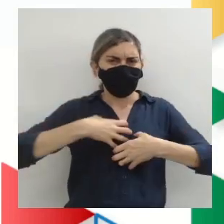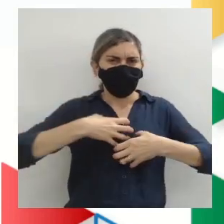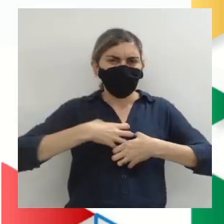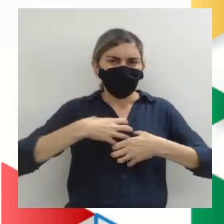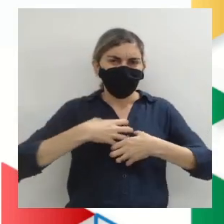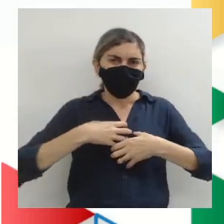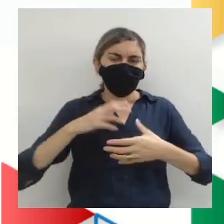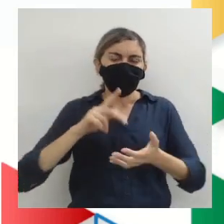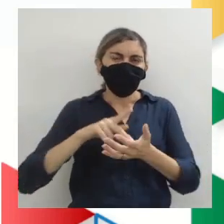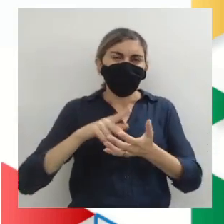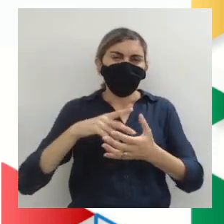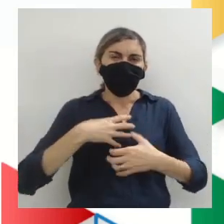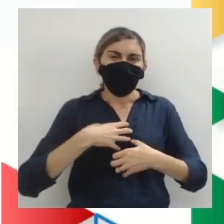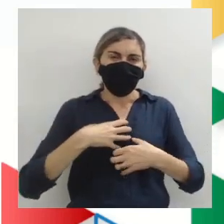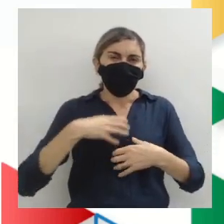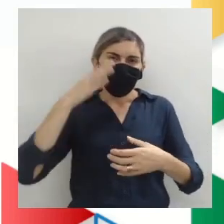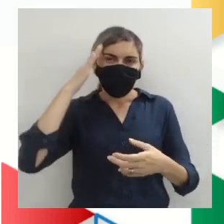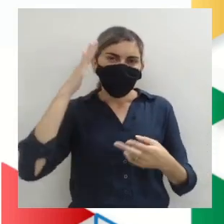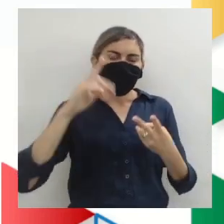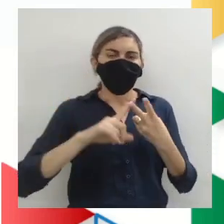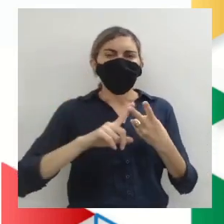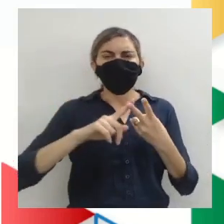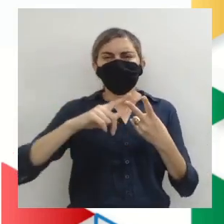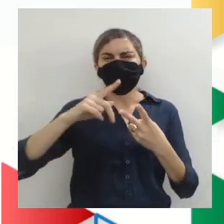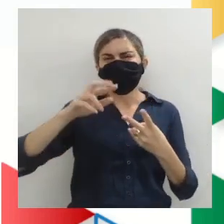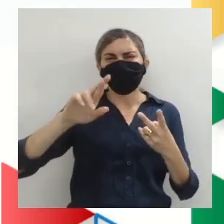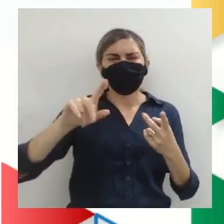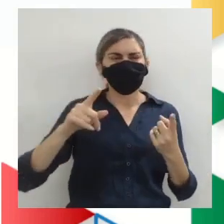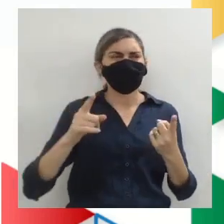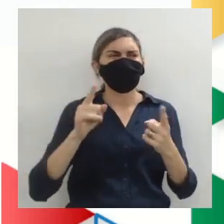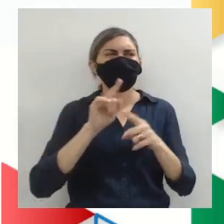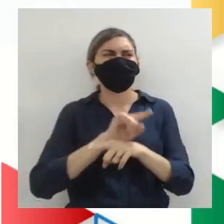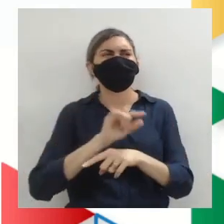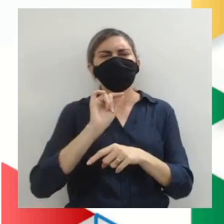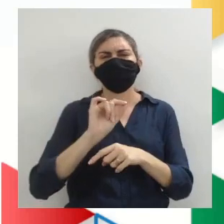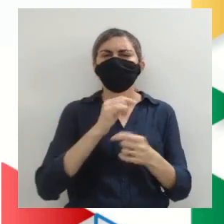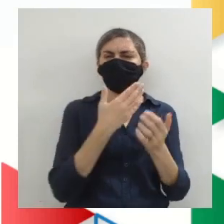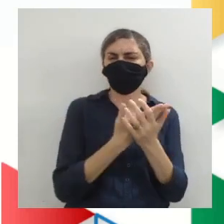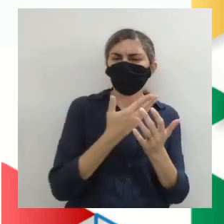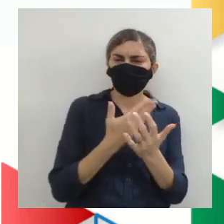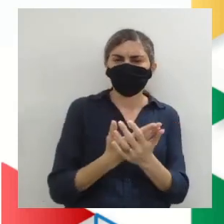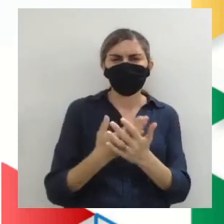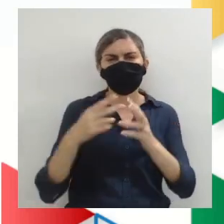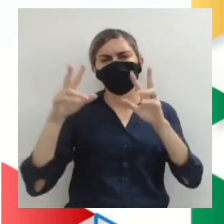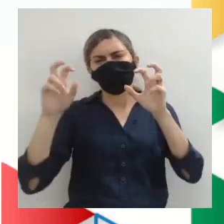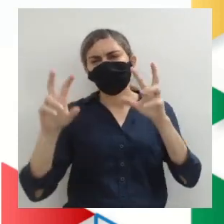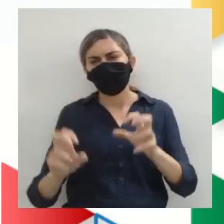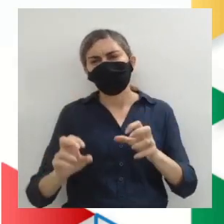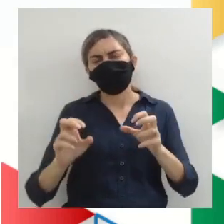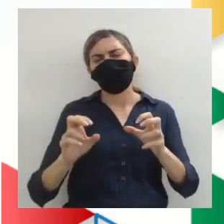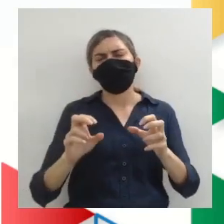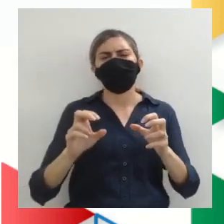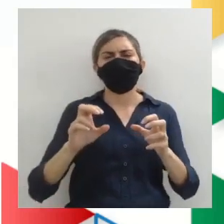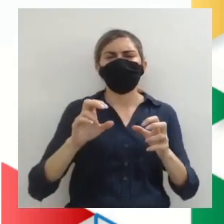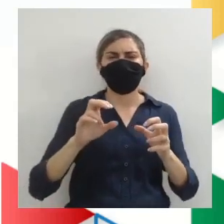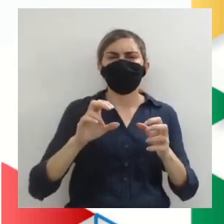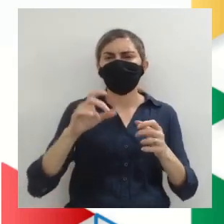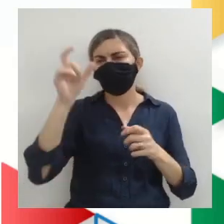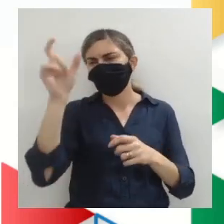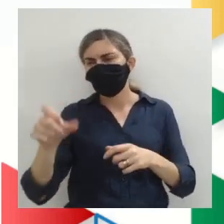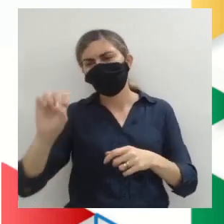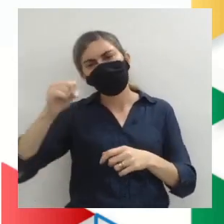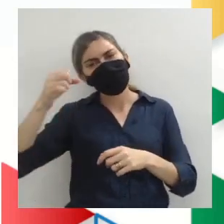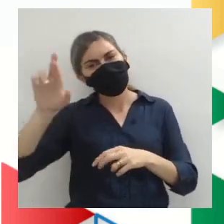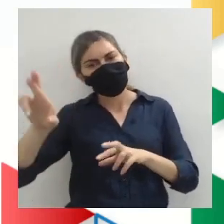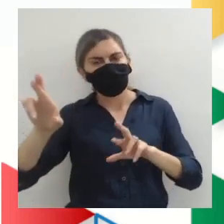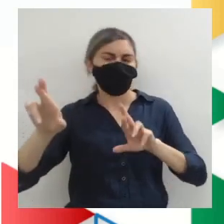na realidade. Princípio da não contradição. O que é? Estudo sobre as dicotomias entre ser e